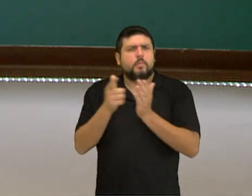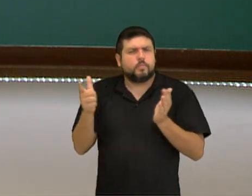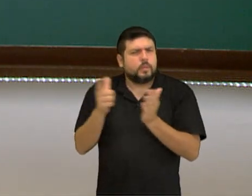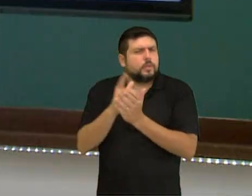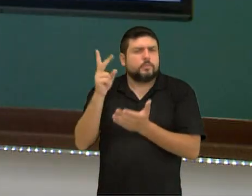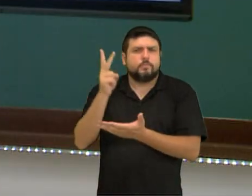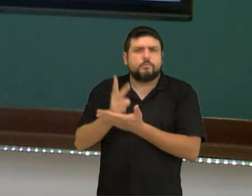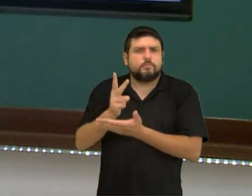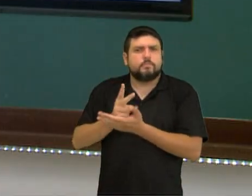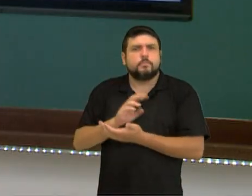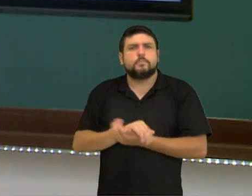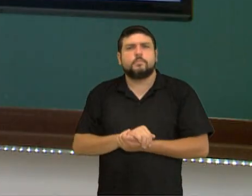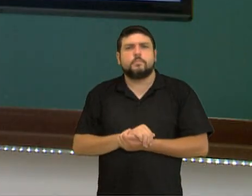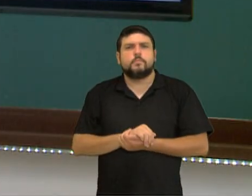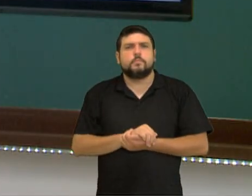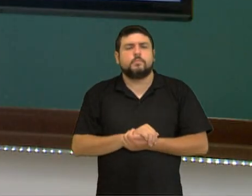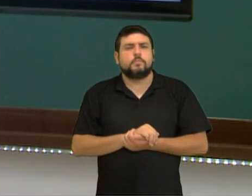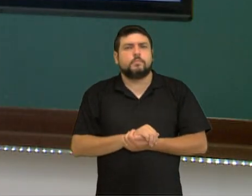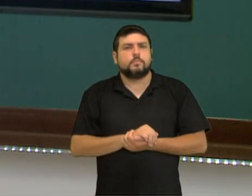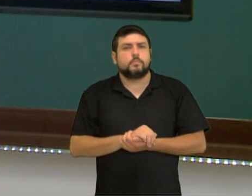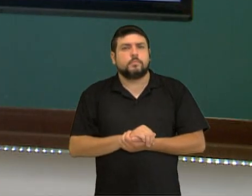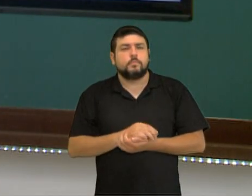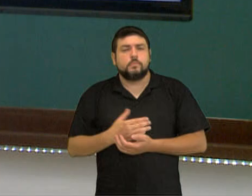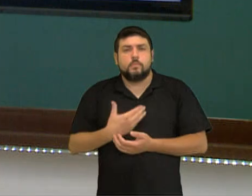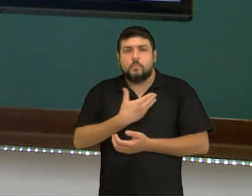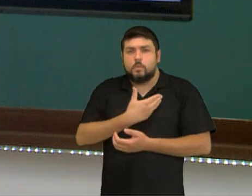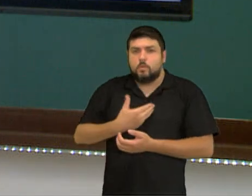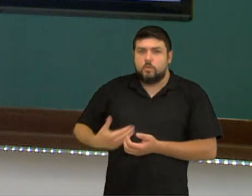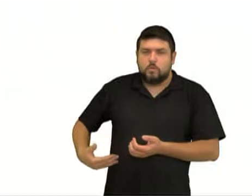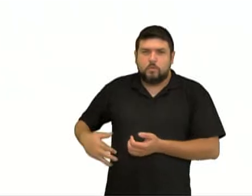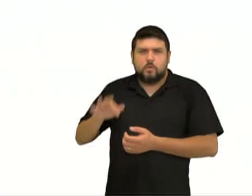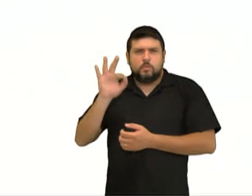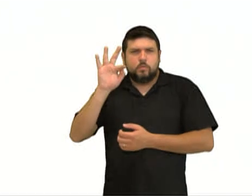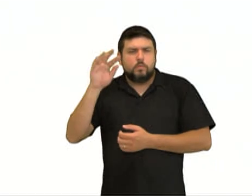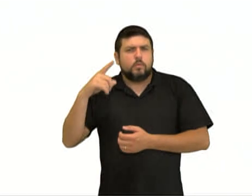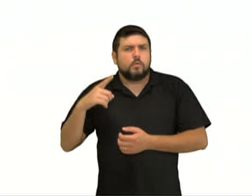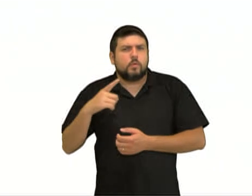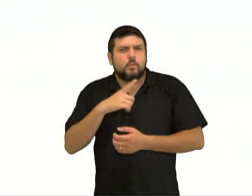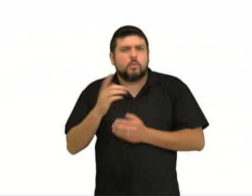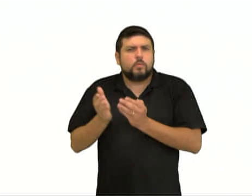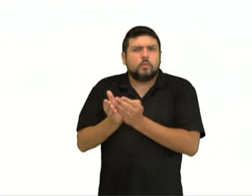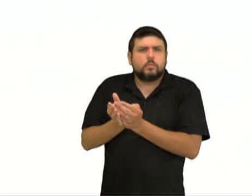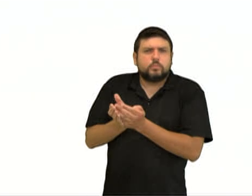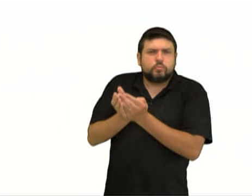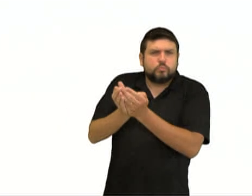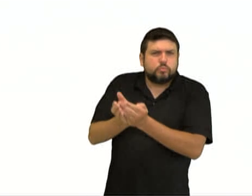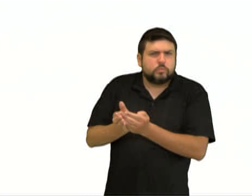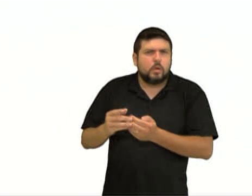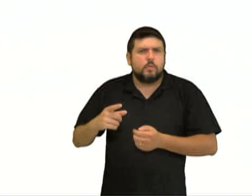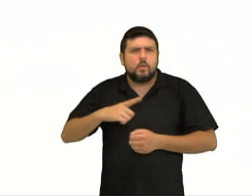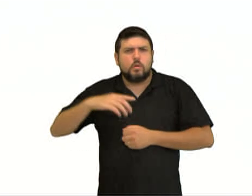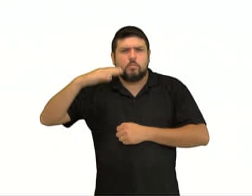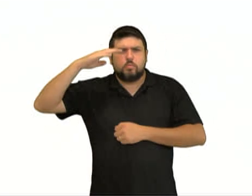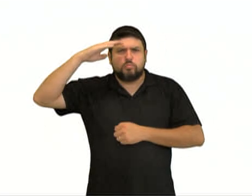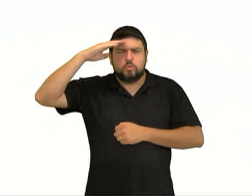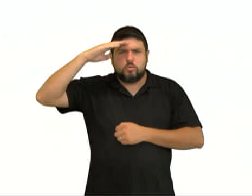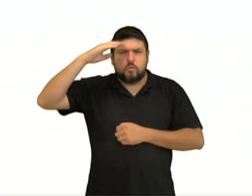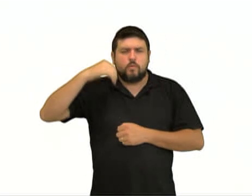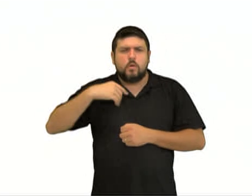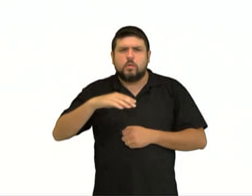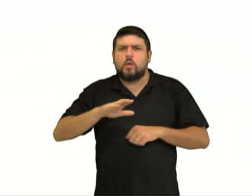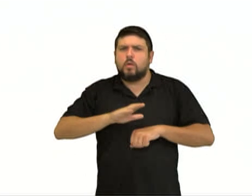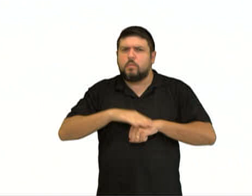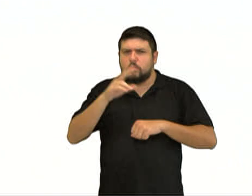todo. O governo federal tinha mais navios, tinha mais soldados, tinha maior poder de fogo. Você tem o Exército